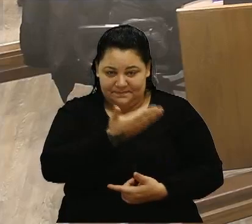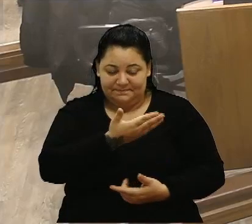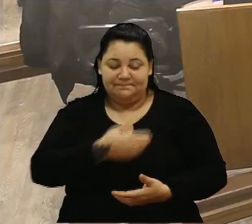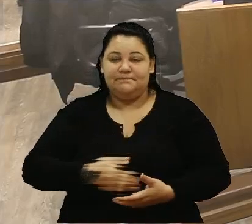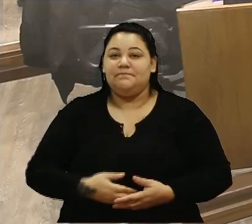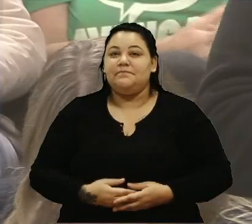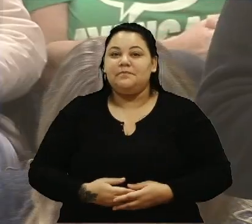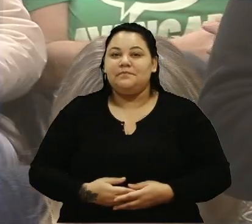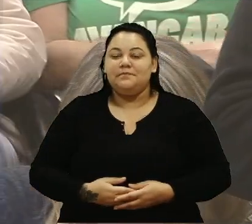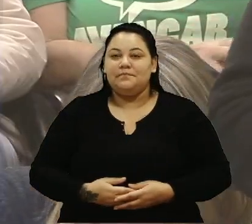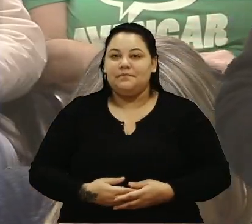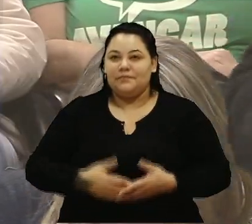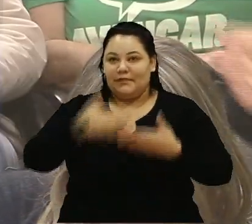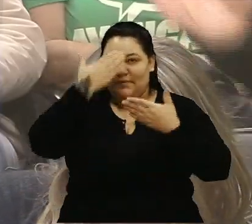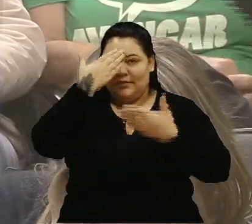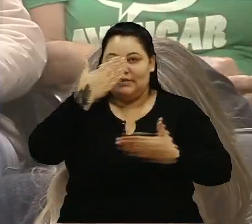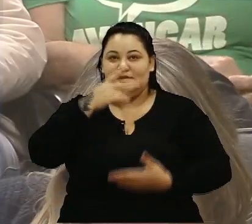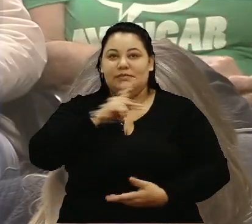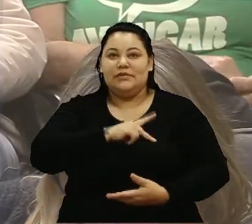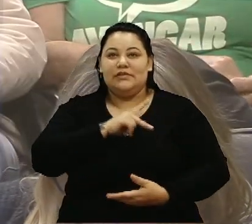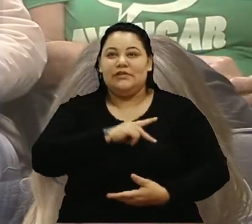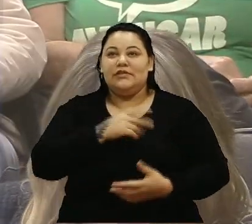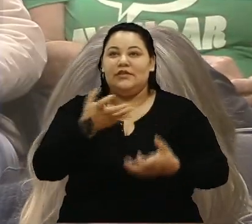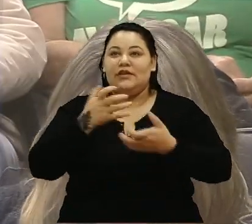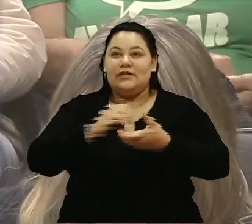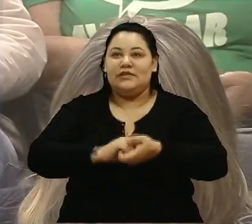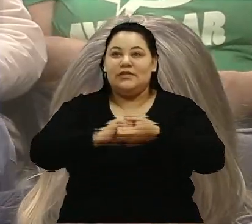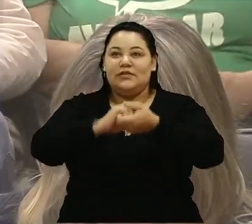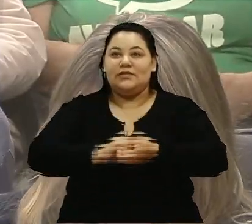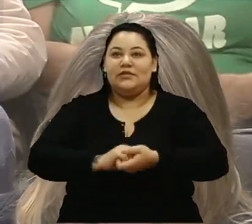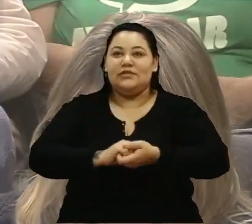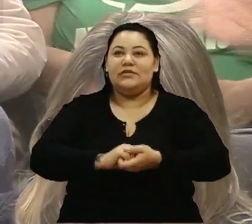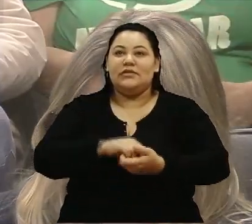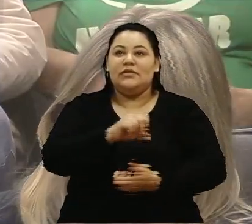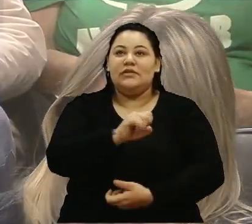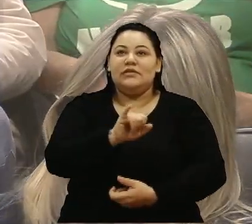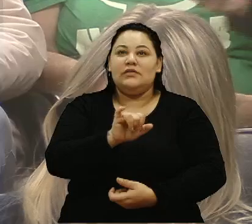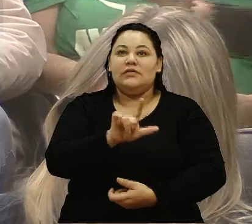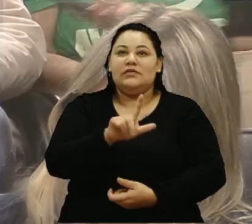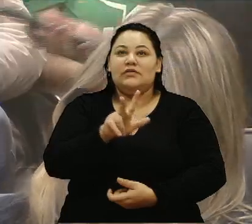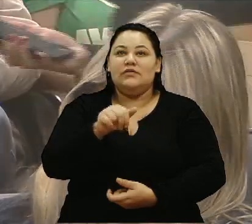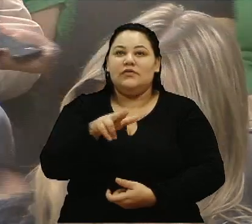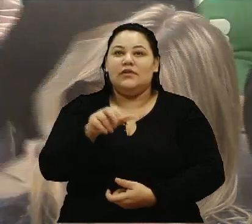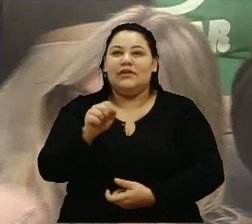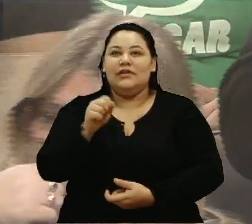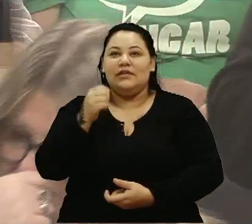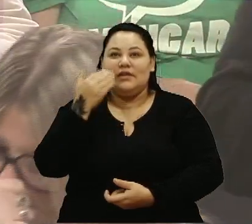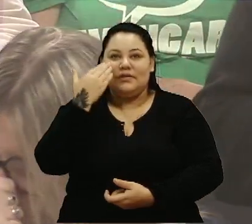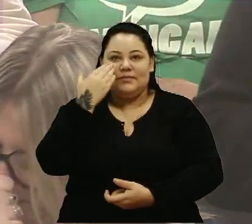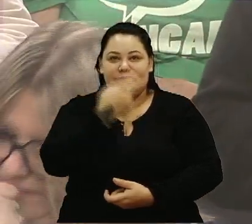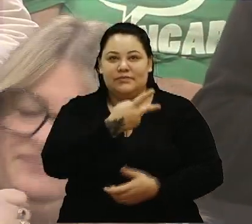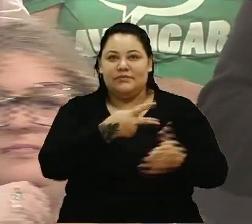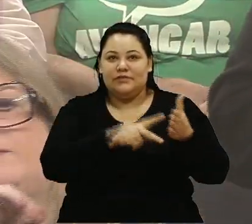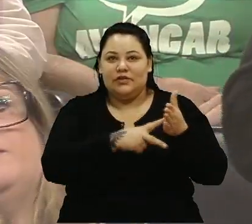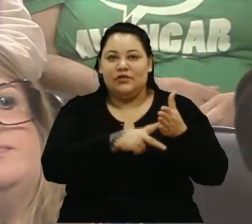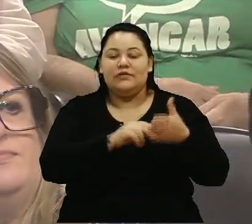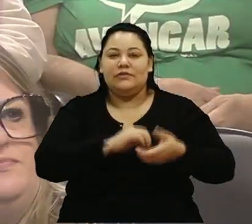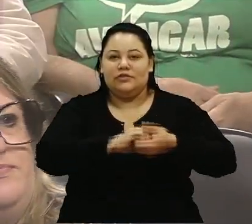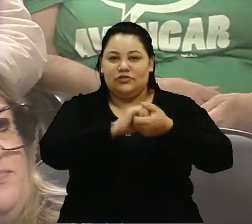Obrigado, presidente. E eu quero aproveitar e saudar a Silvana Piroli, o sindicato que está aqui presente, pela luta de